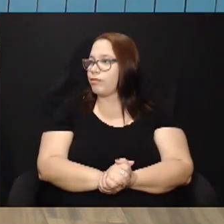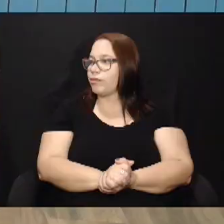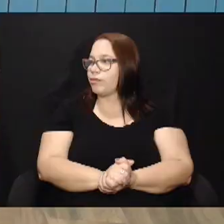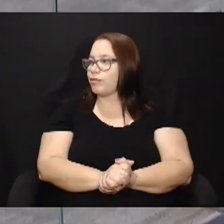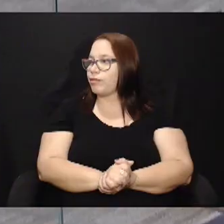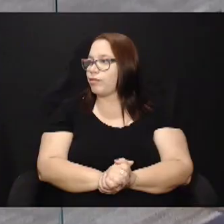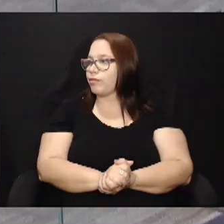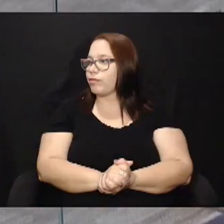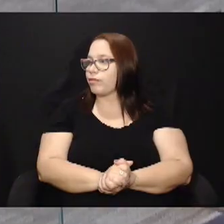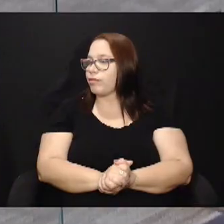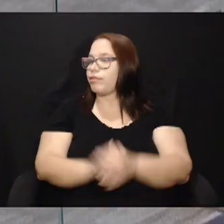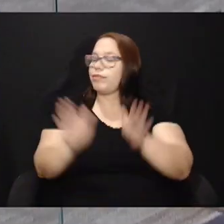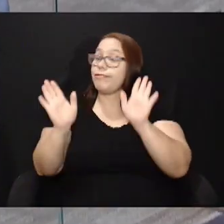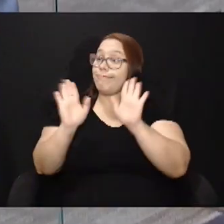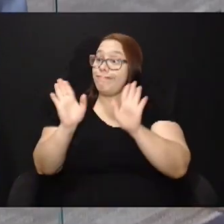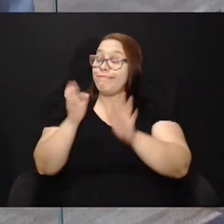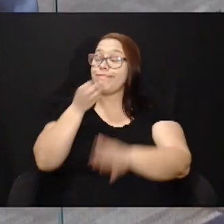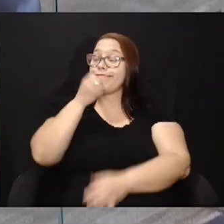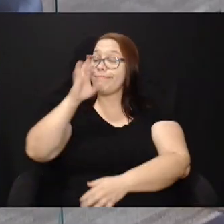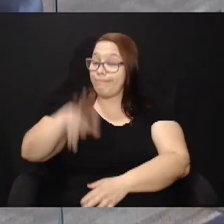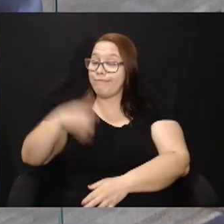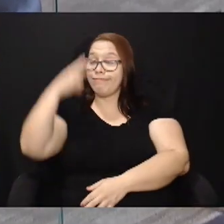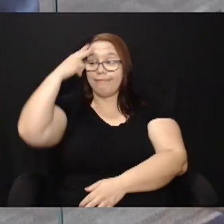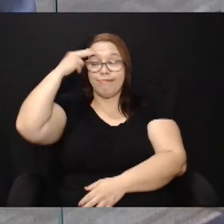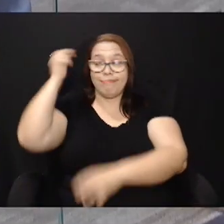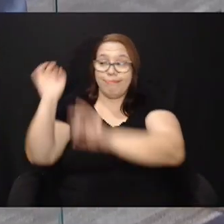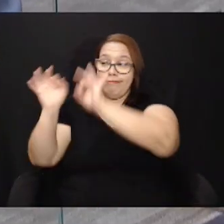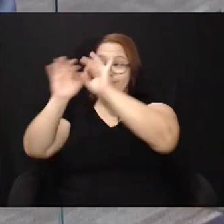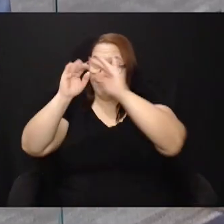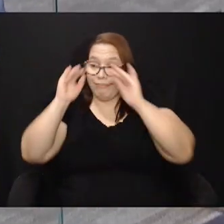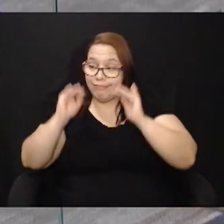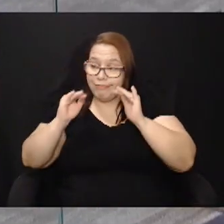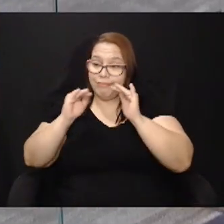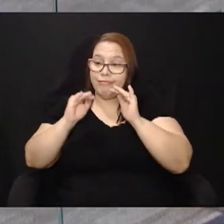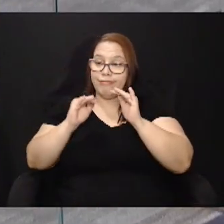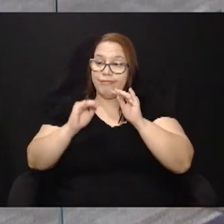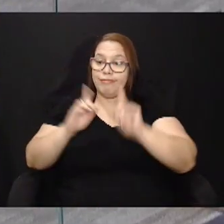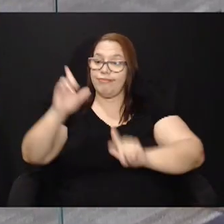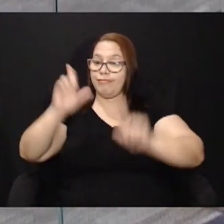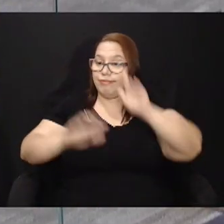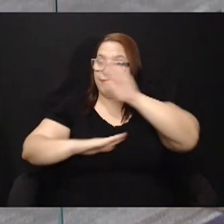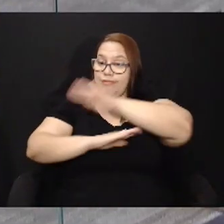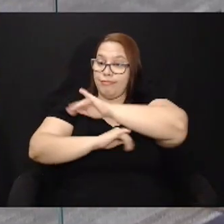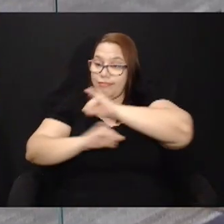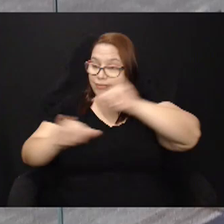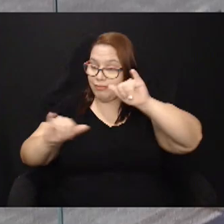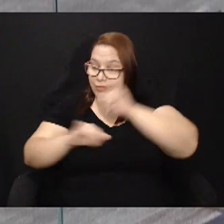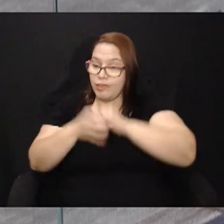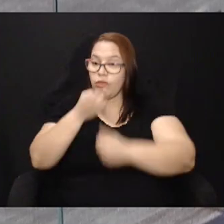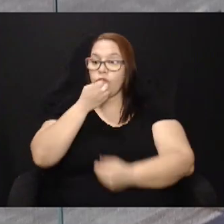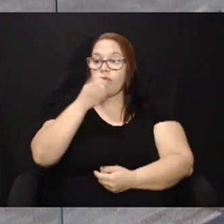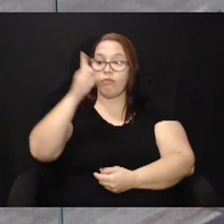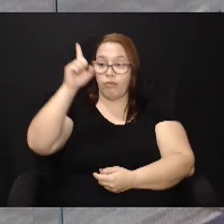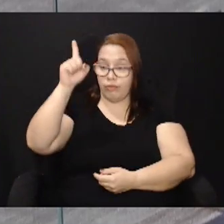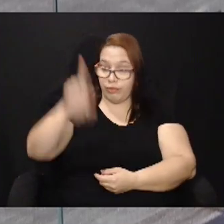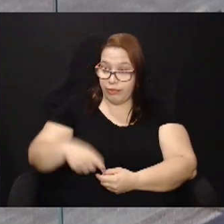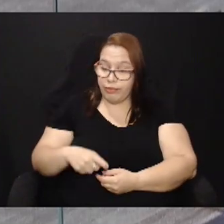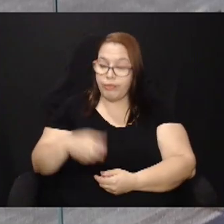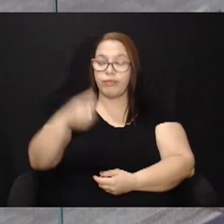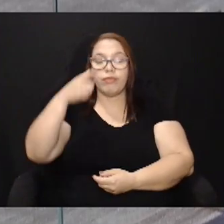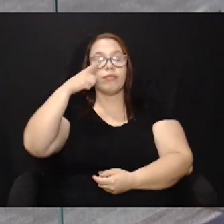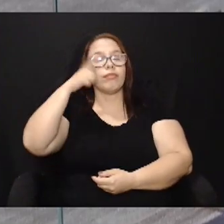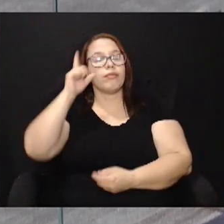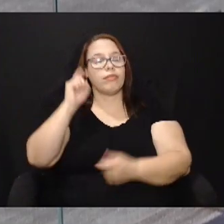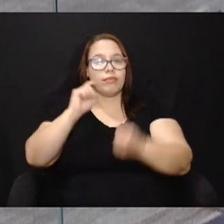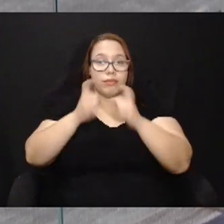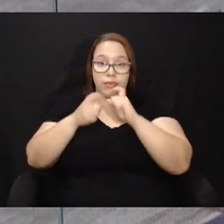Pois é, boa tarde para você, Gabriel, boa tarde para todo mundo acompanhando o Câmara Notícia. Bom, é isso mesmo. Ontem, durante a reunião